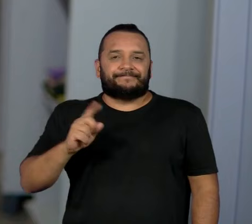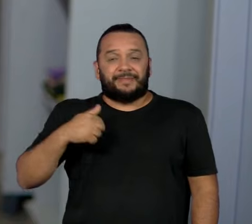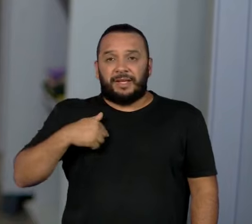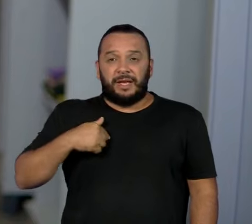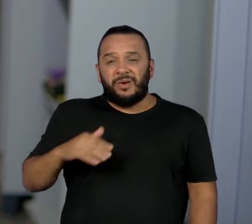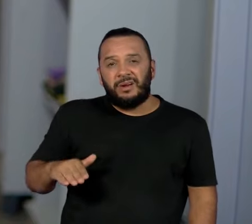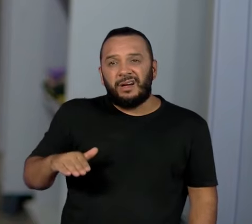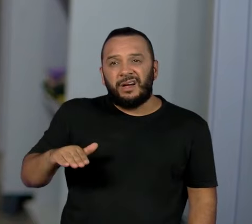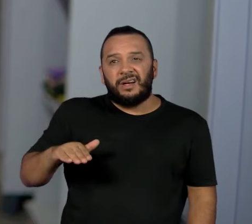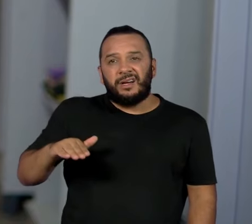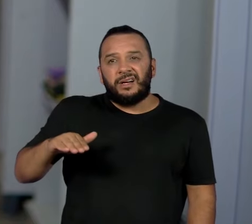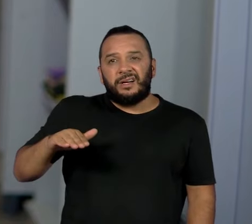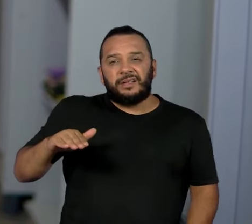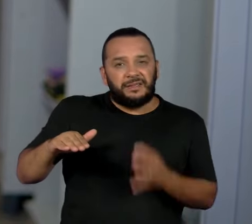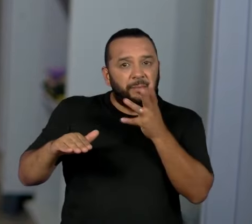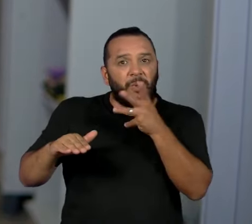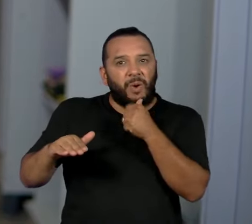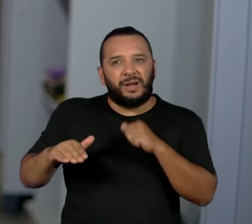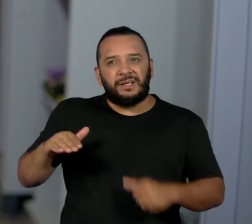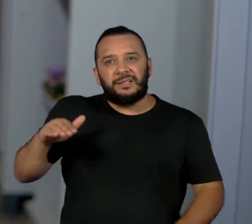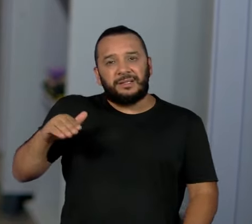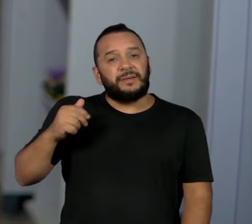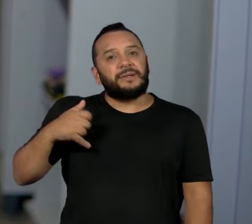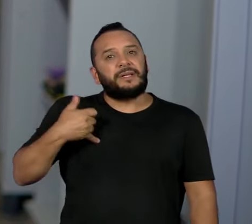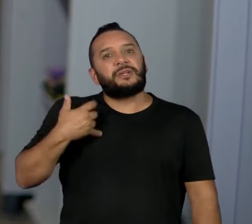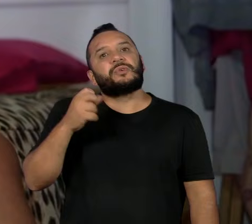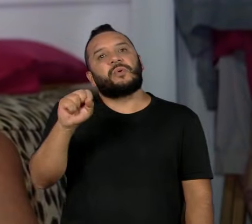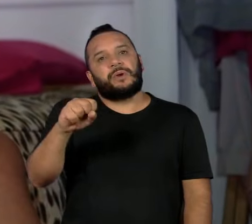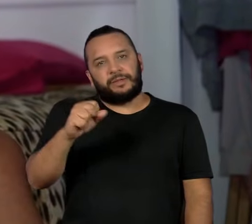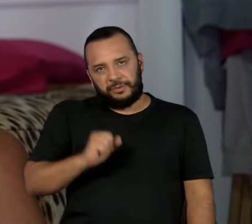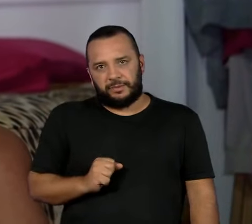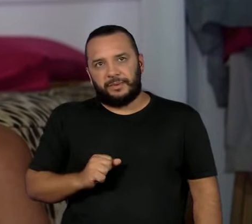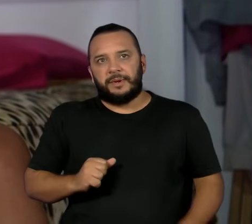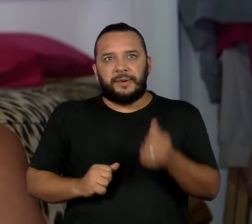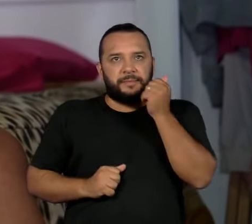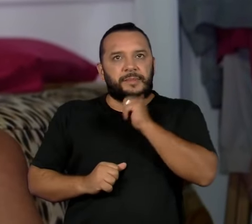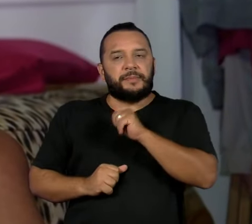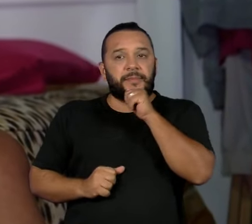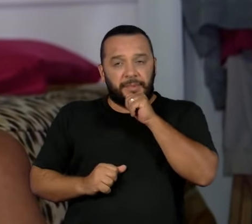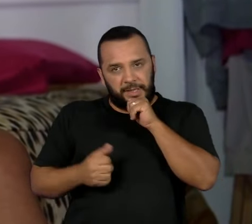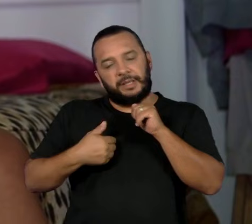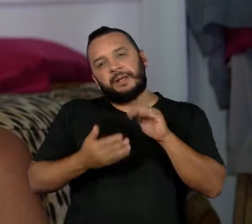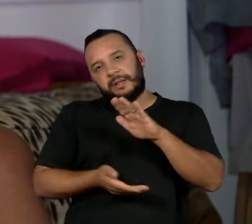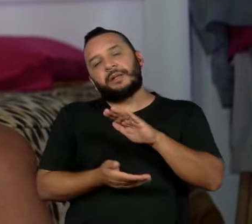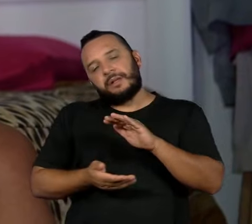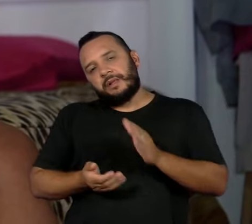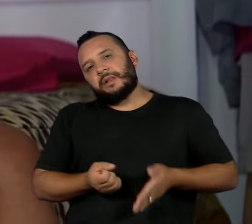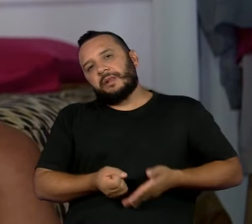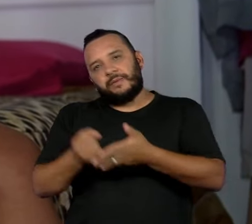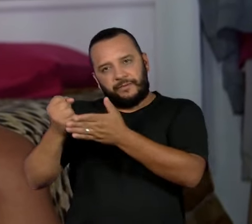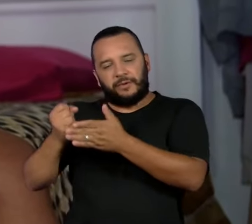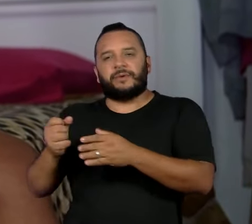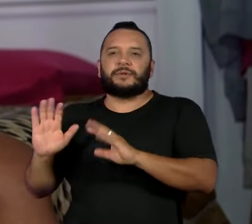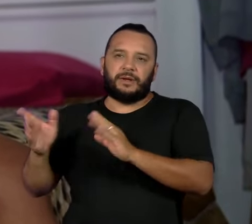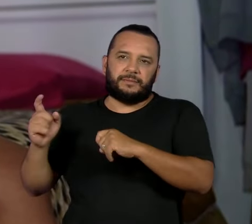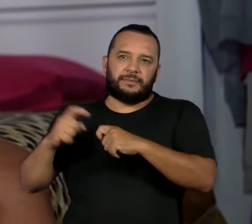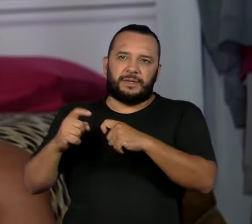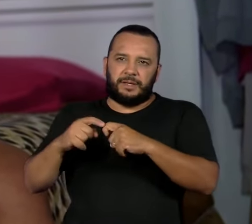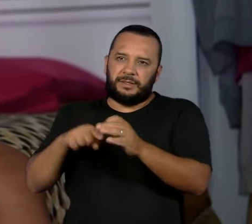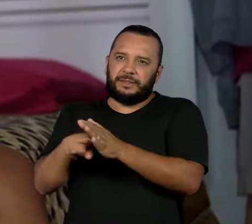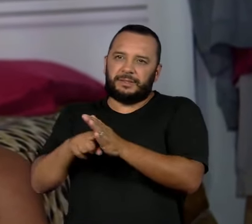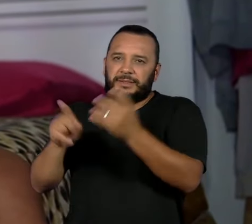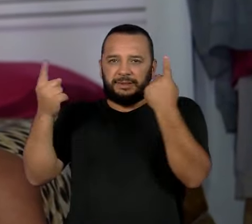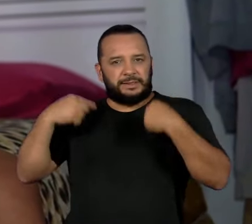um retardamento quando eu tive 8 anos de idade. Aí minha mãe começou a me passar no endocrinologista e ele